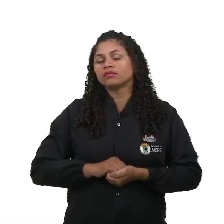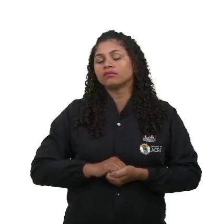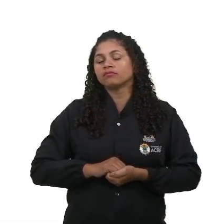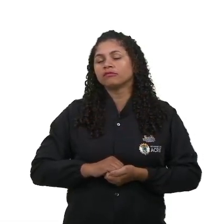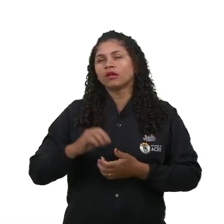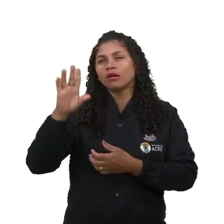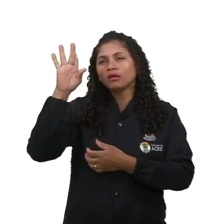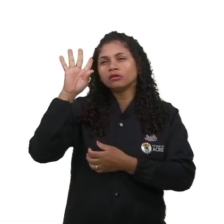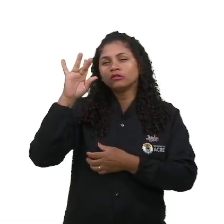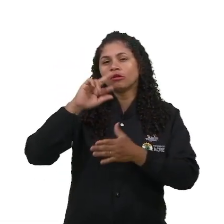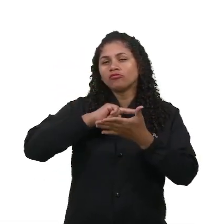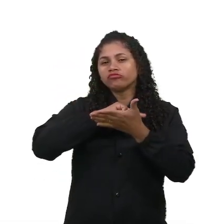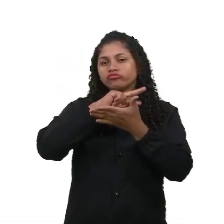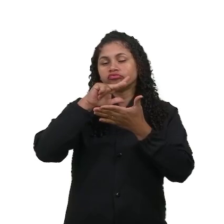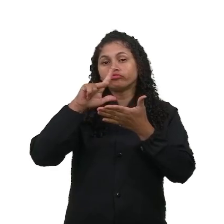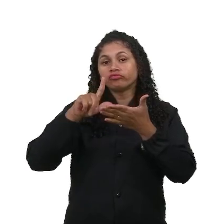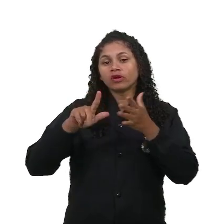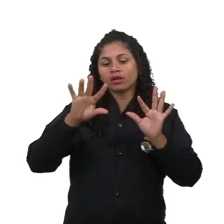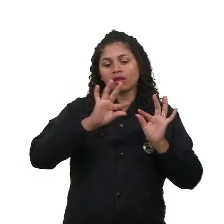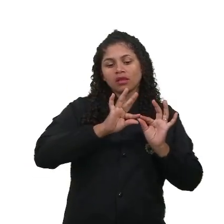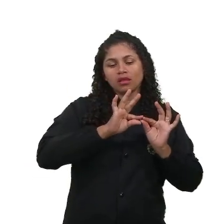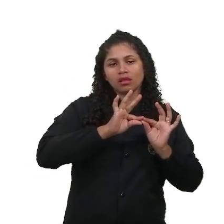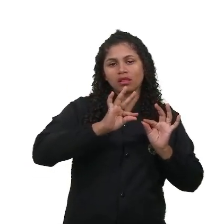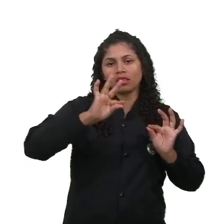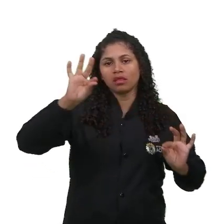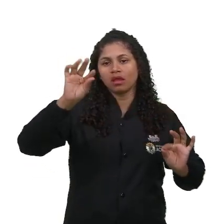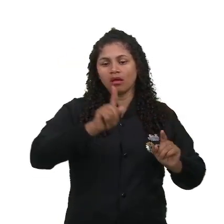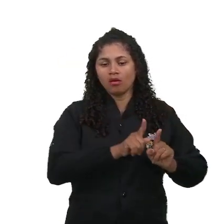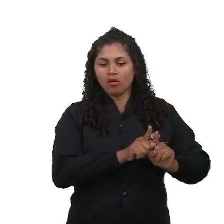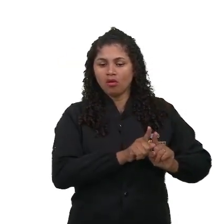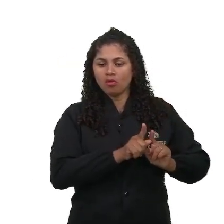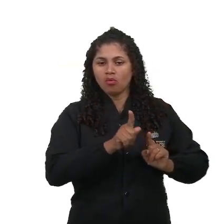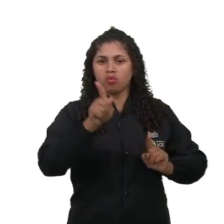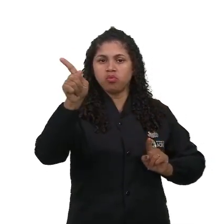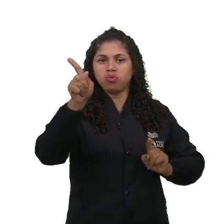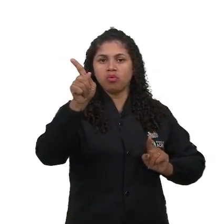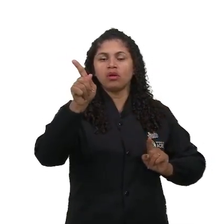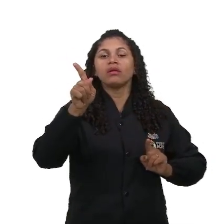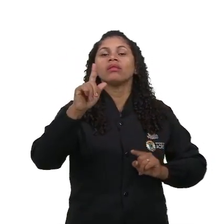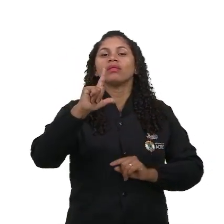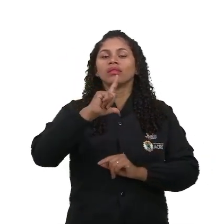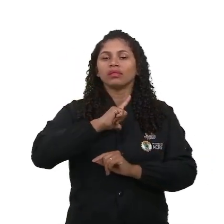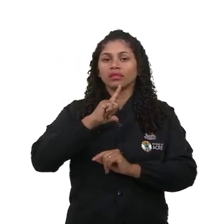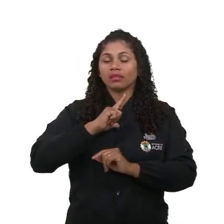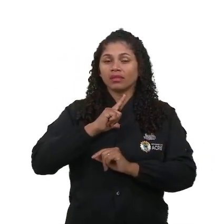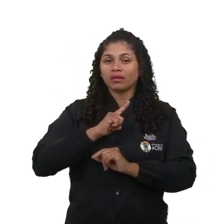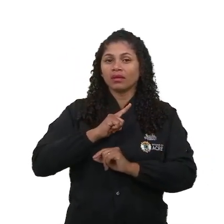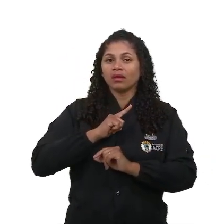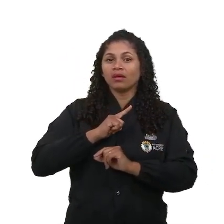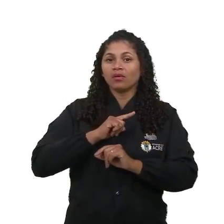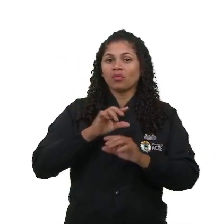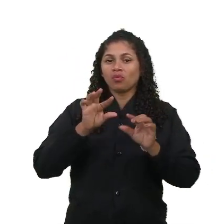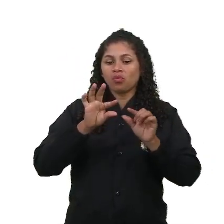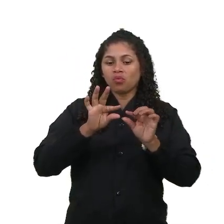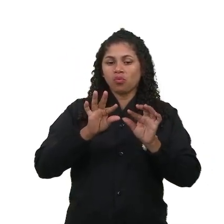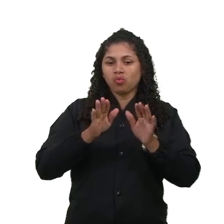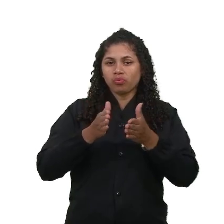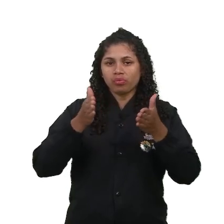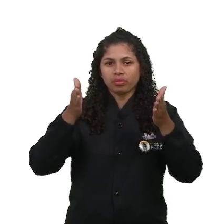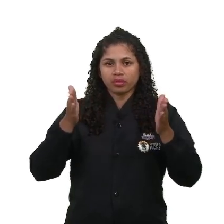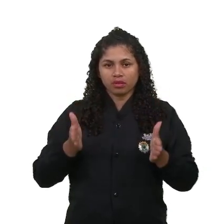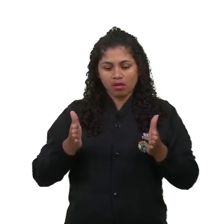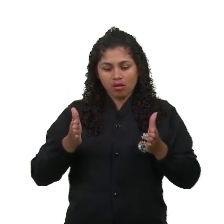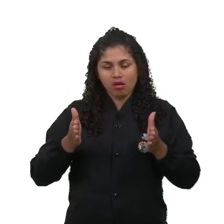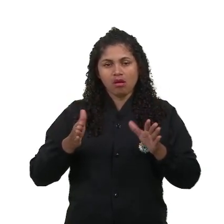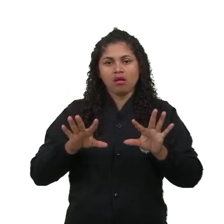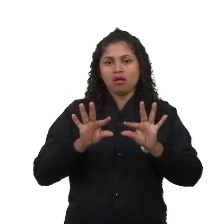imagine vários segmentos de reta que têm o mesmo tamanho e são paralelos. Por exemplo, eu vou pegar um outro